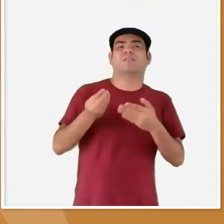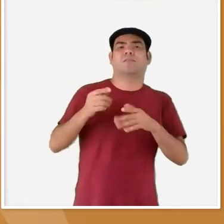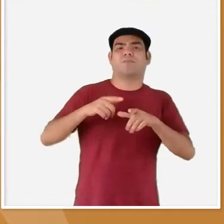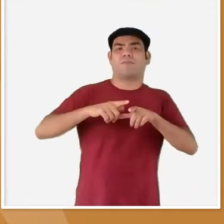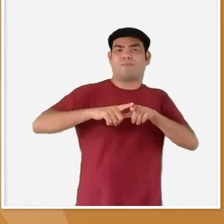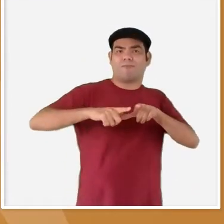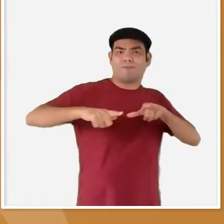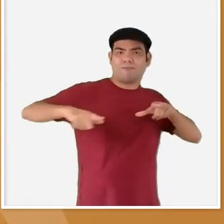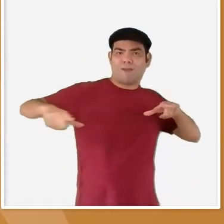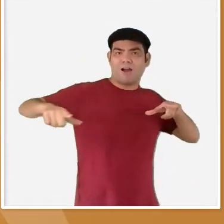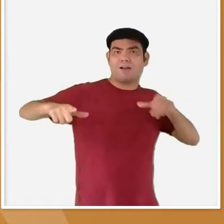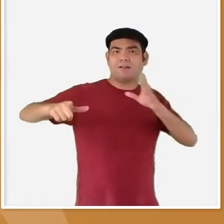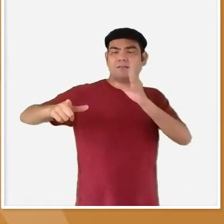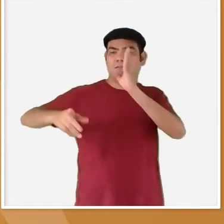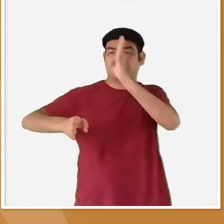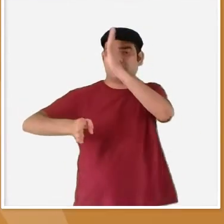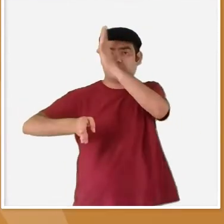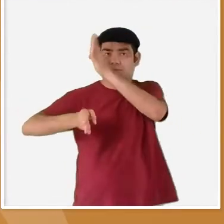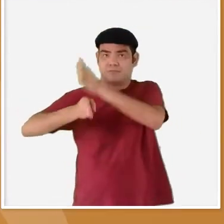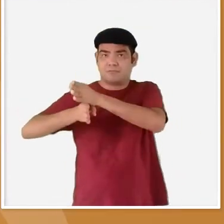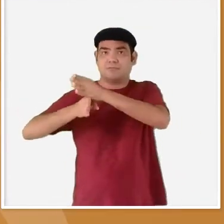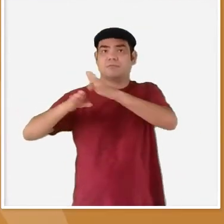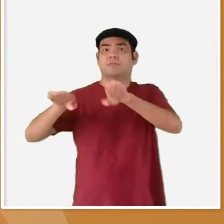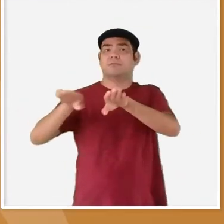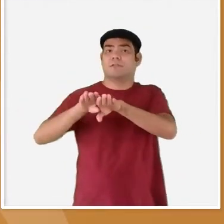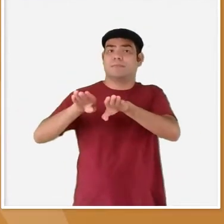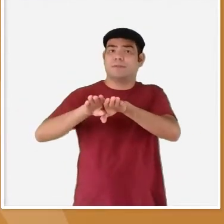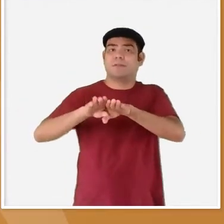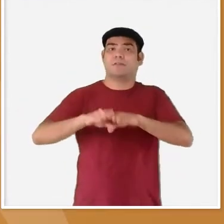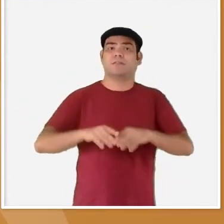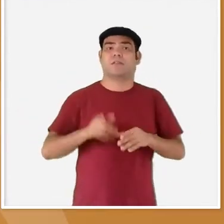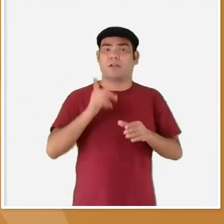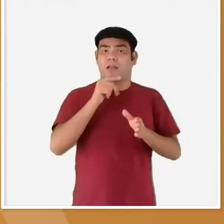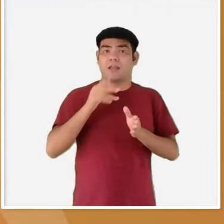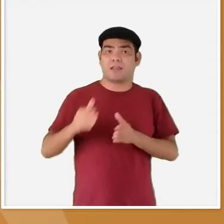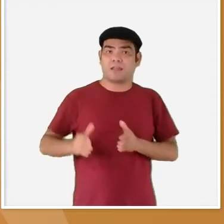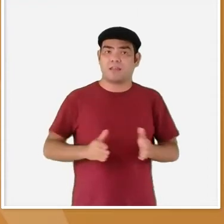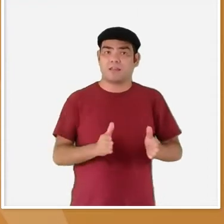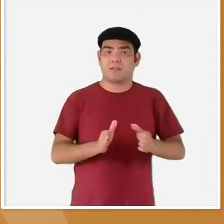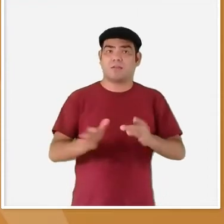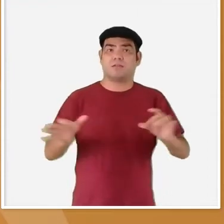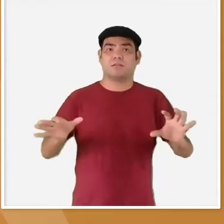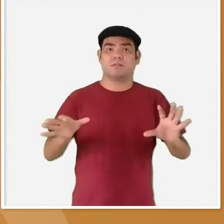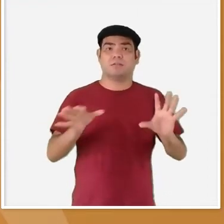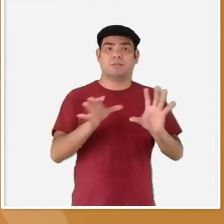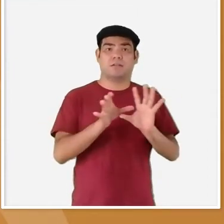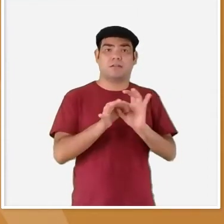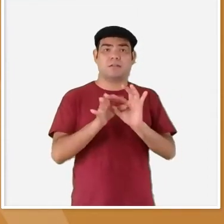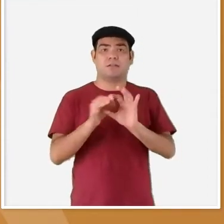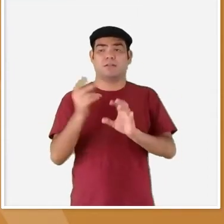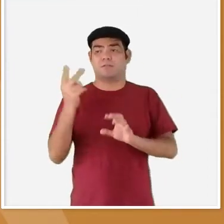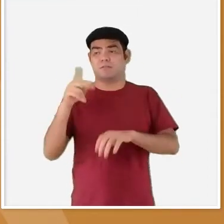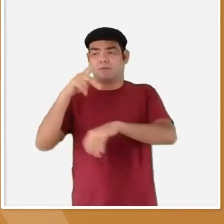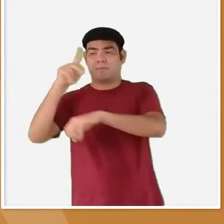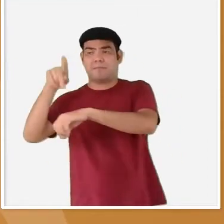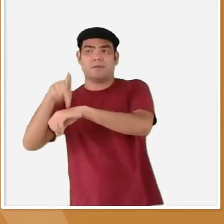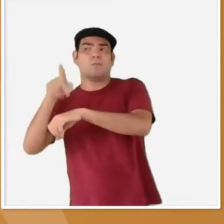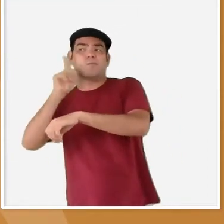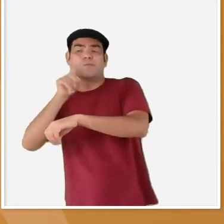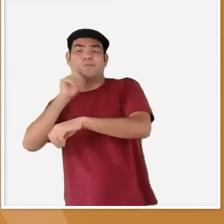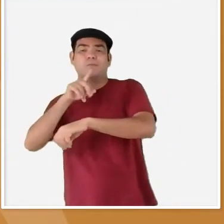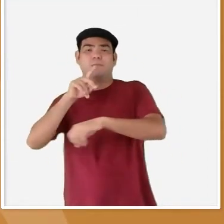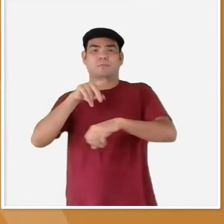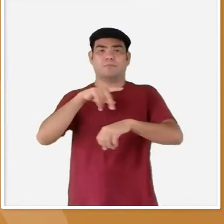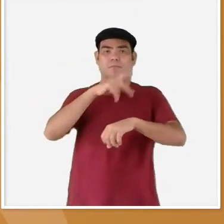Estados Unidos ao México, quanto também aos rios que interligam esses dois países. E acaba sendo palco de